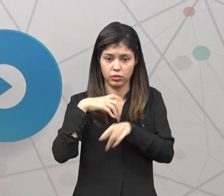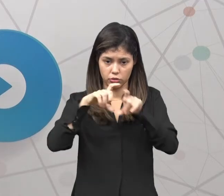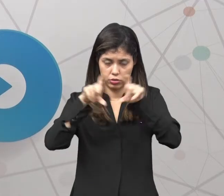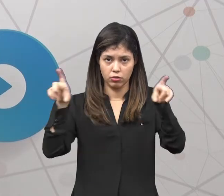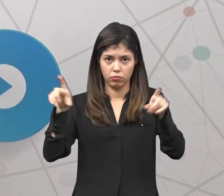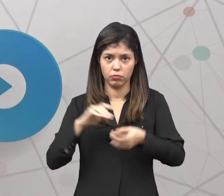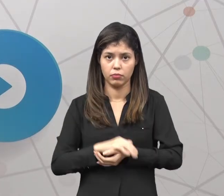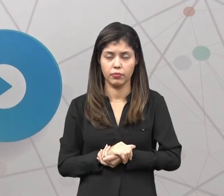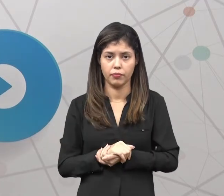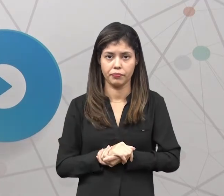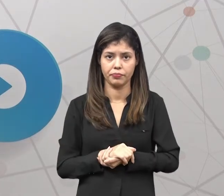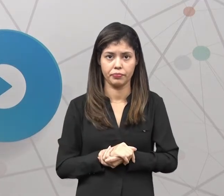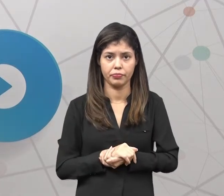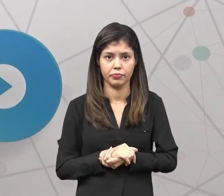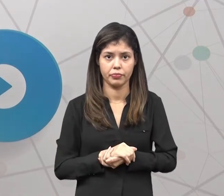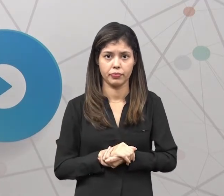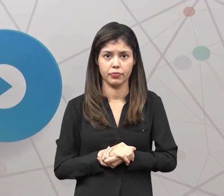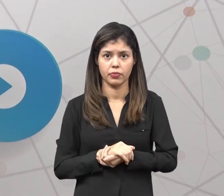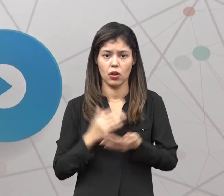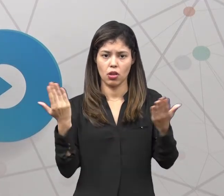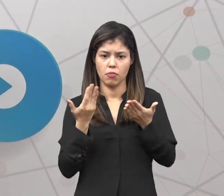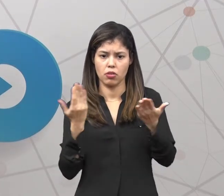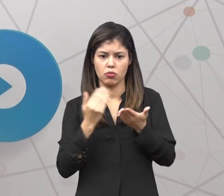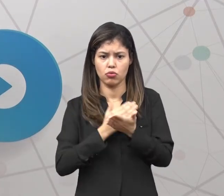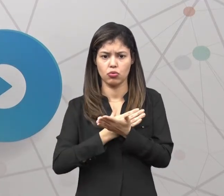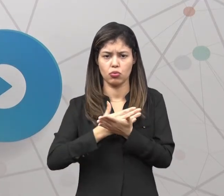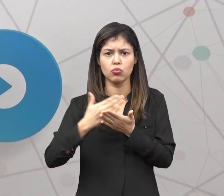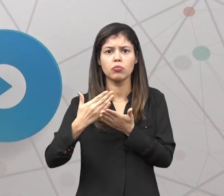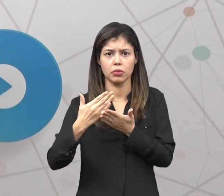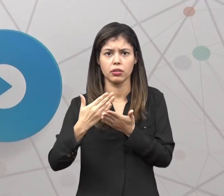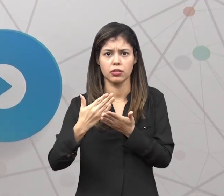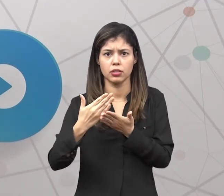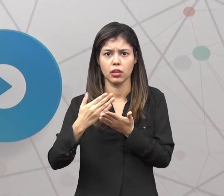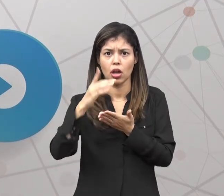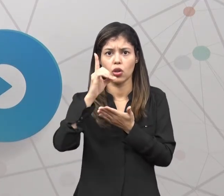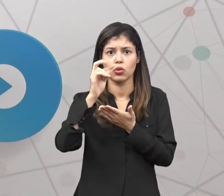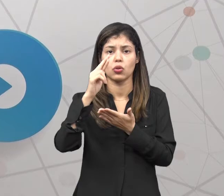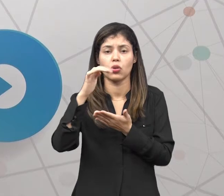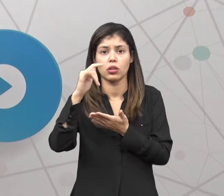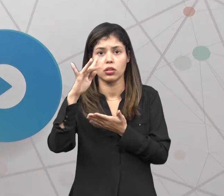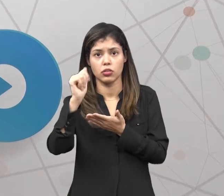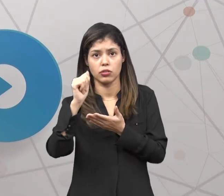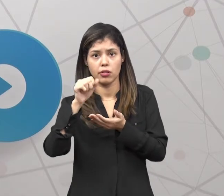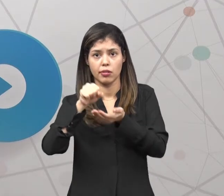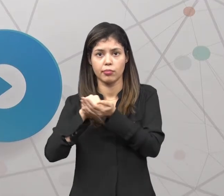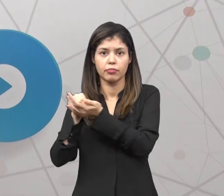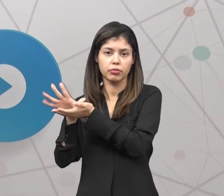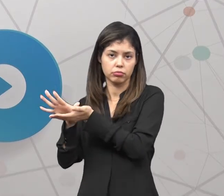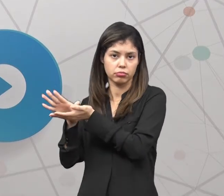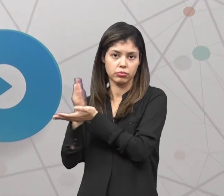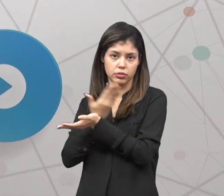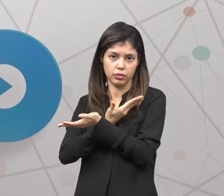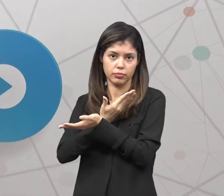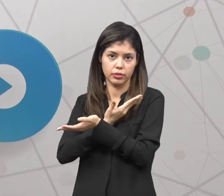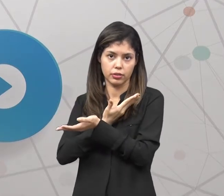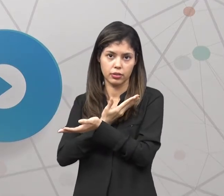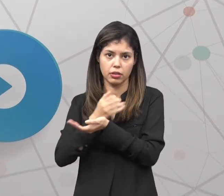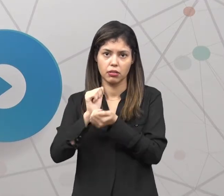tirinha. O capítulo de hoje começa com a pobre Dorothy sendo abandonada por seus